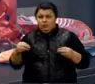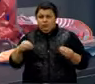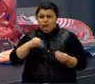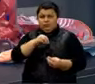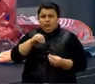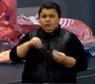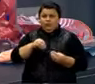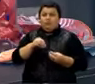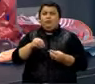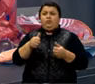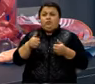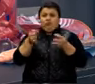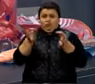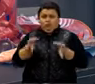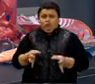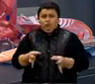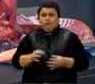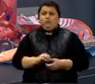Certo?